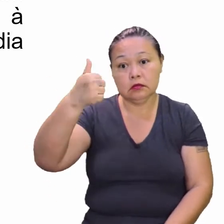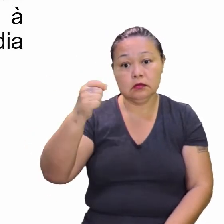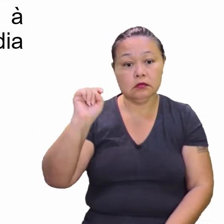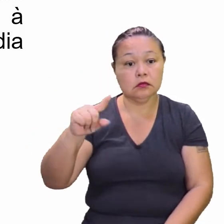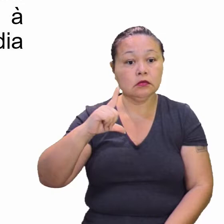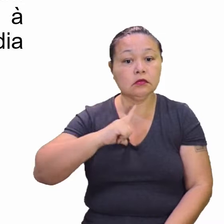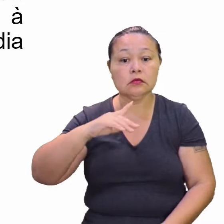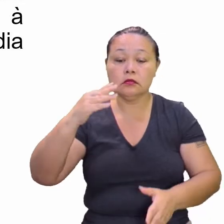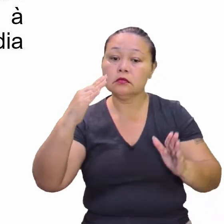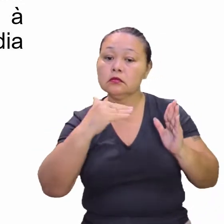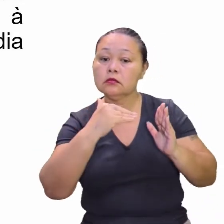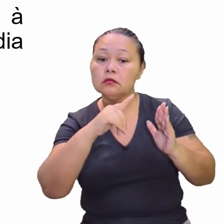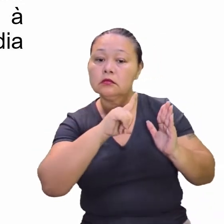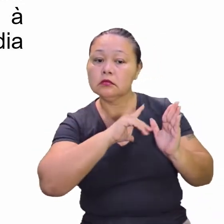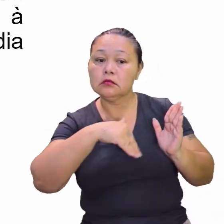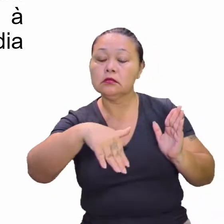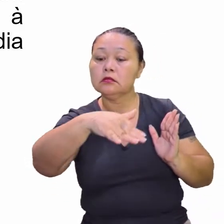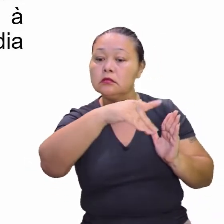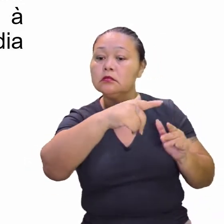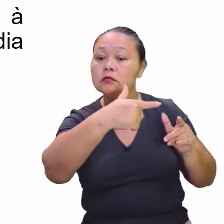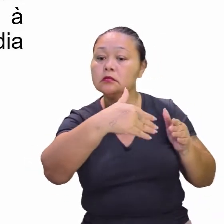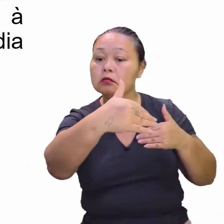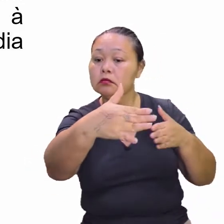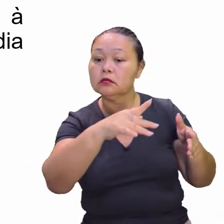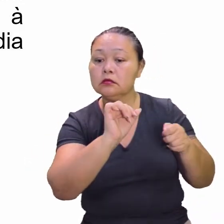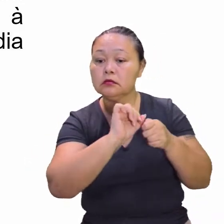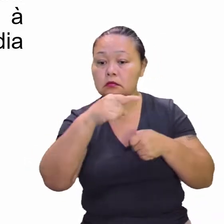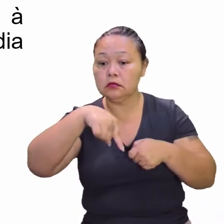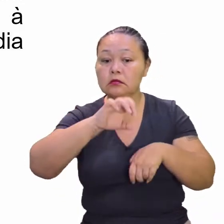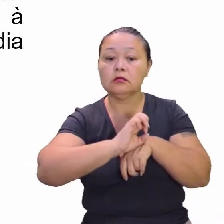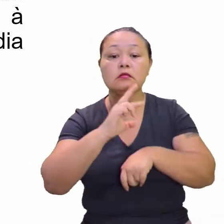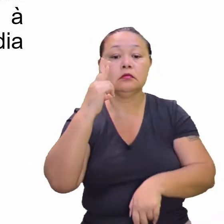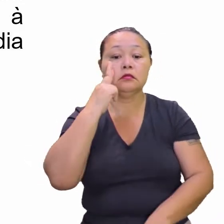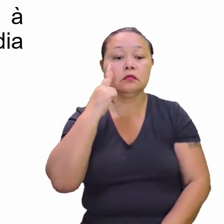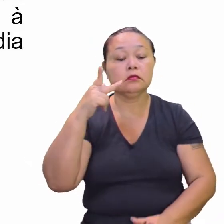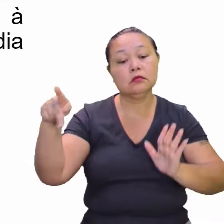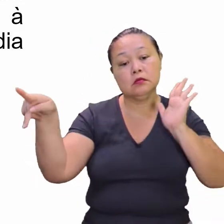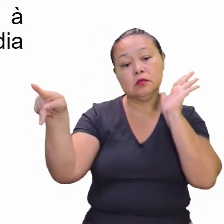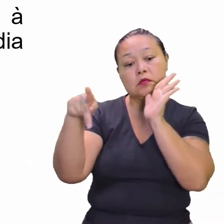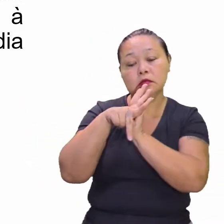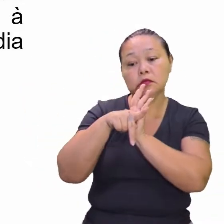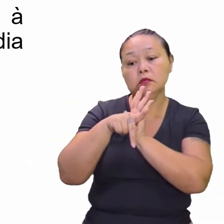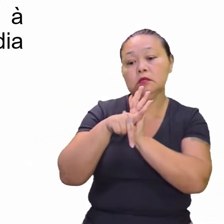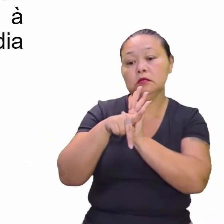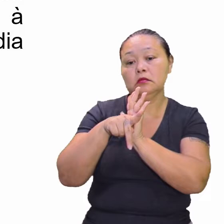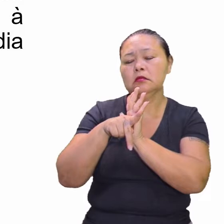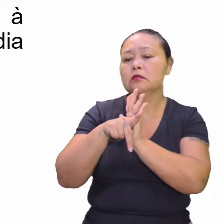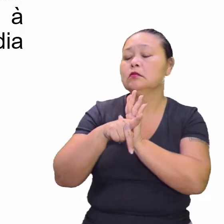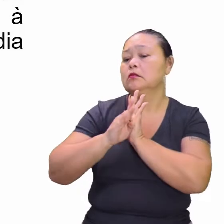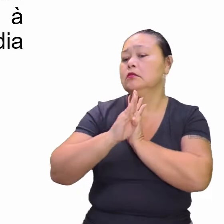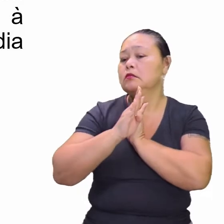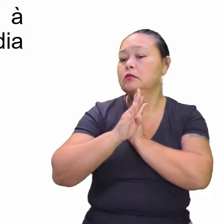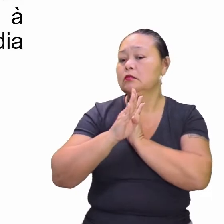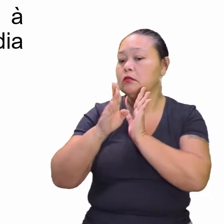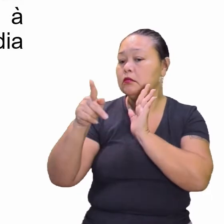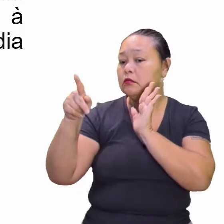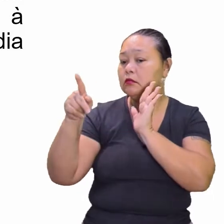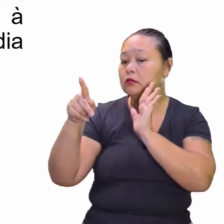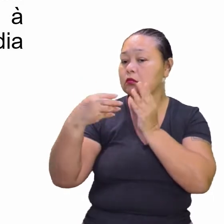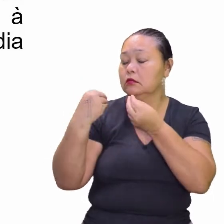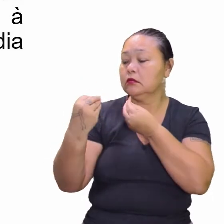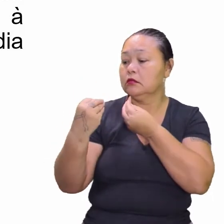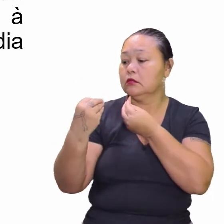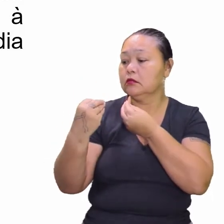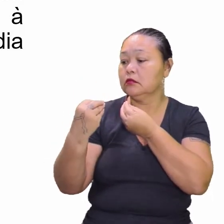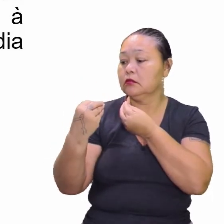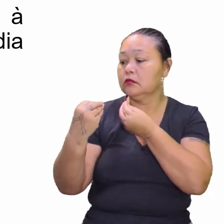estabelecimentos recenseados aqui de Rondônia, como pertencentes, eles foram aí estabelecidos